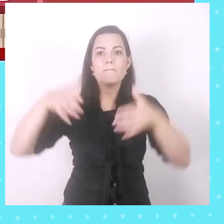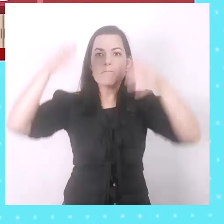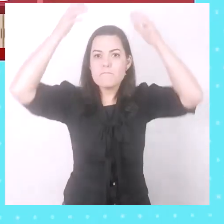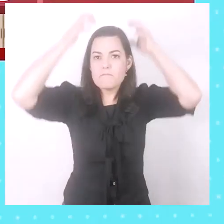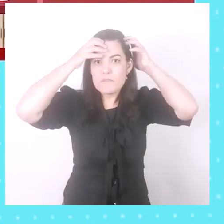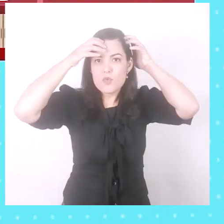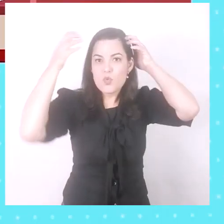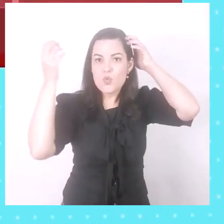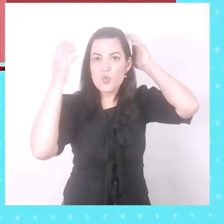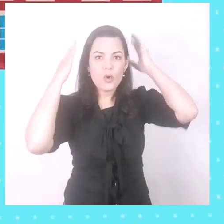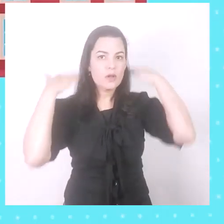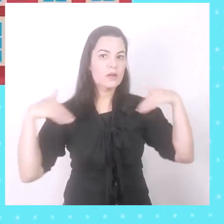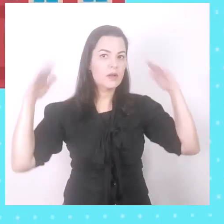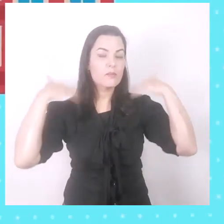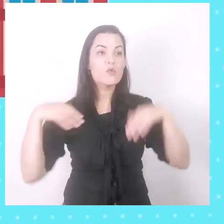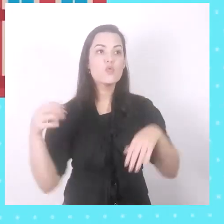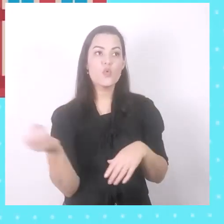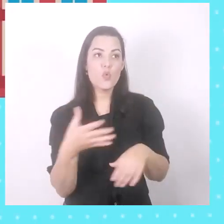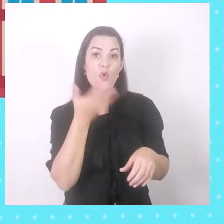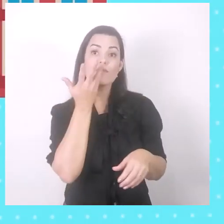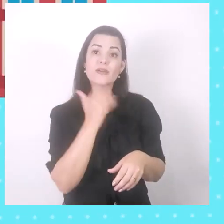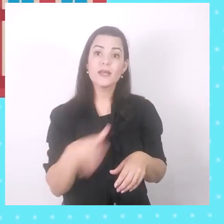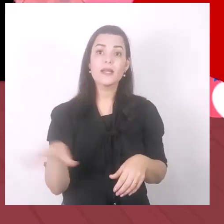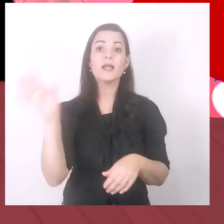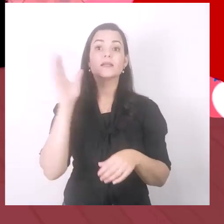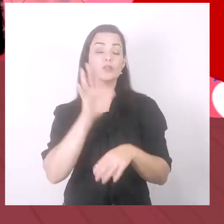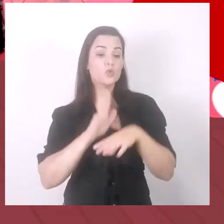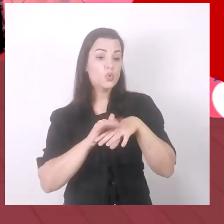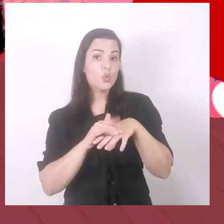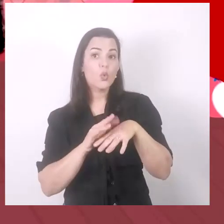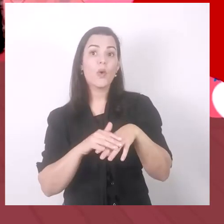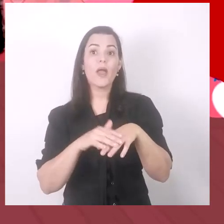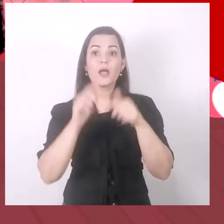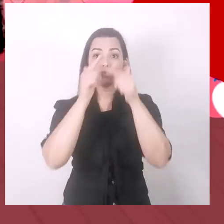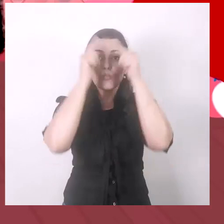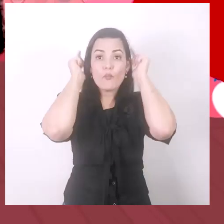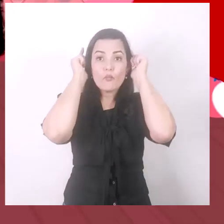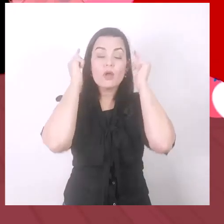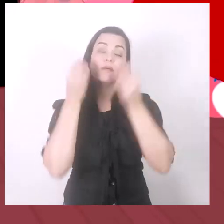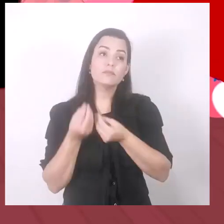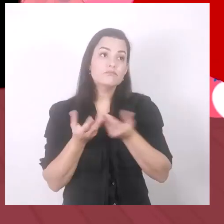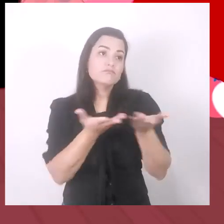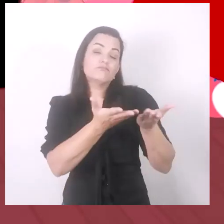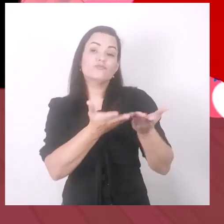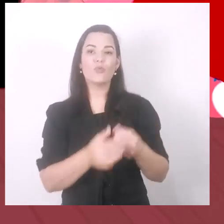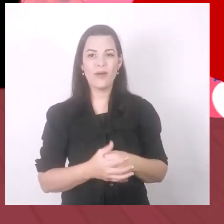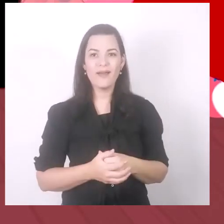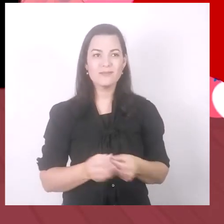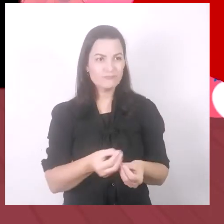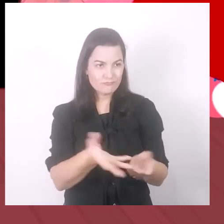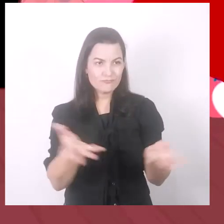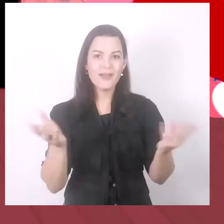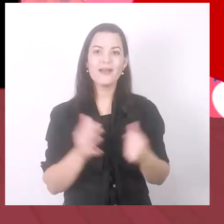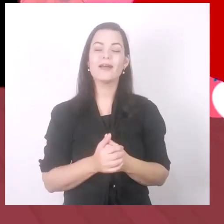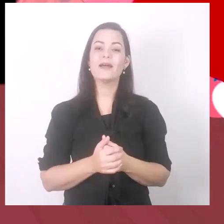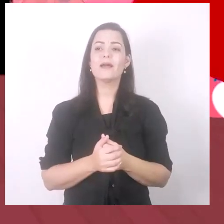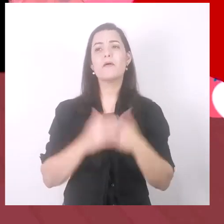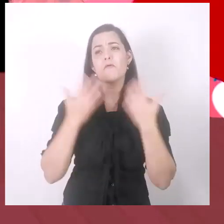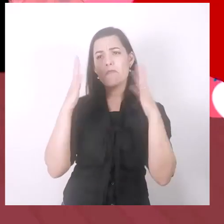tratamentos médicos. No fim das contas, foi por uma boa causa também. Parabéns, Rapunzel! É o que os óculos mágicos me